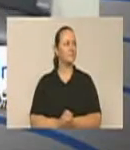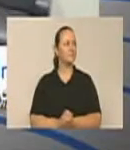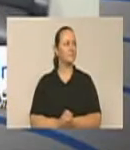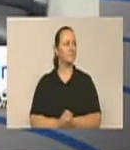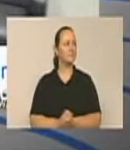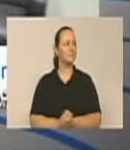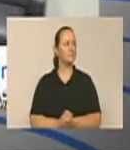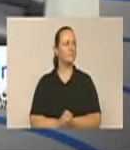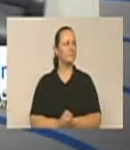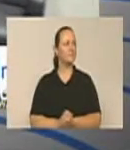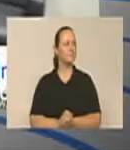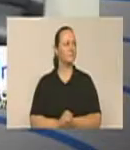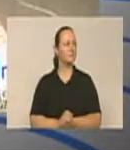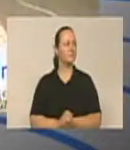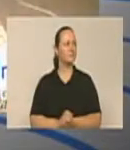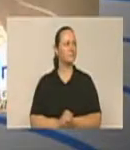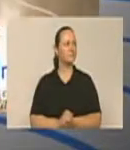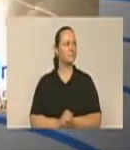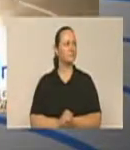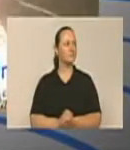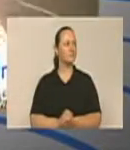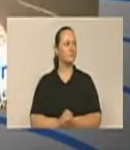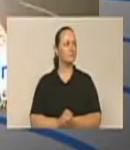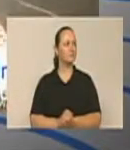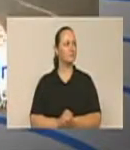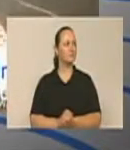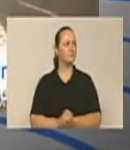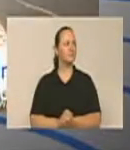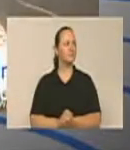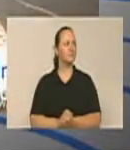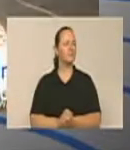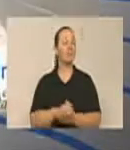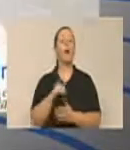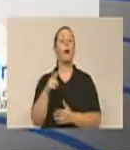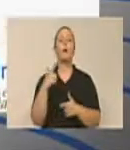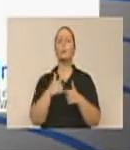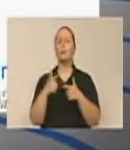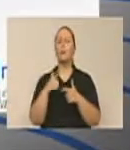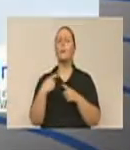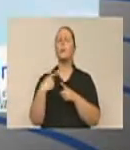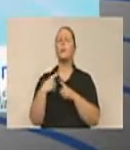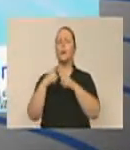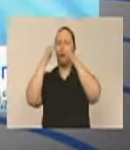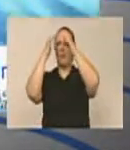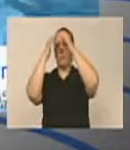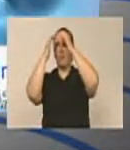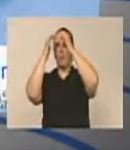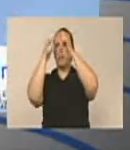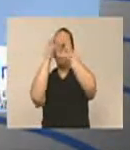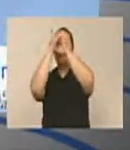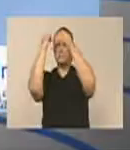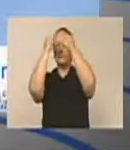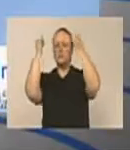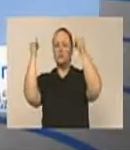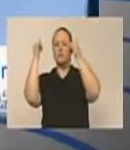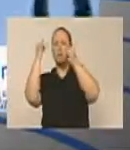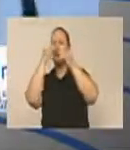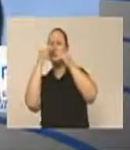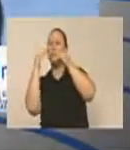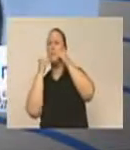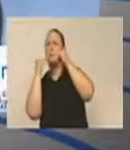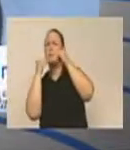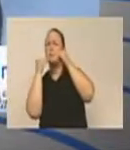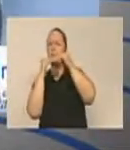rigidez muscular e pelos abalos musculares. Essas convulsões acontecem quando o cérebro tem atividades elétricas desorganizadas.